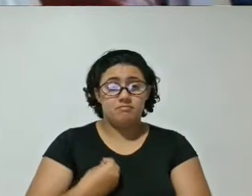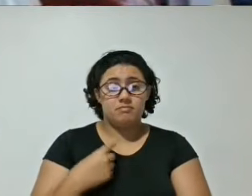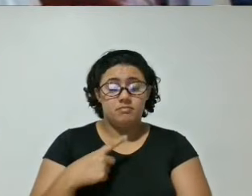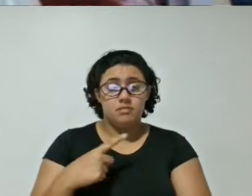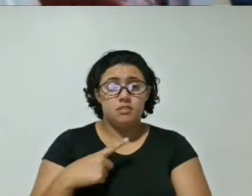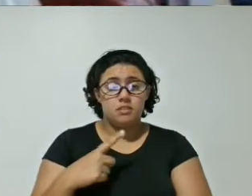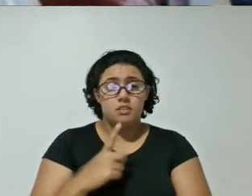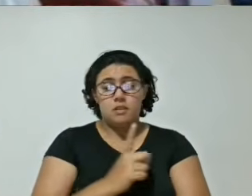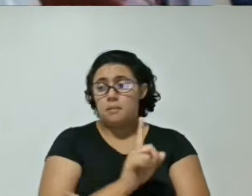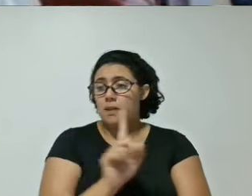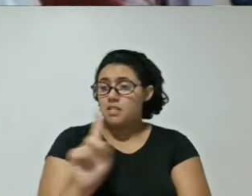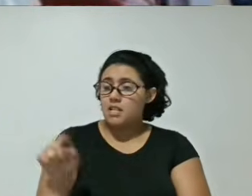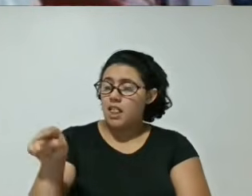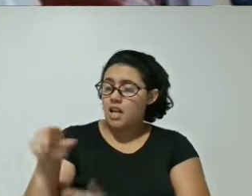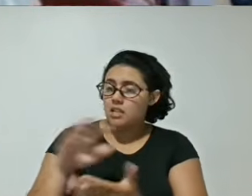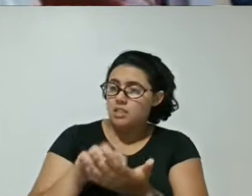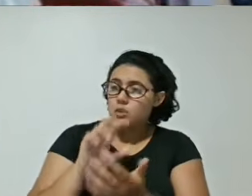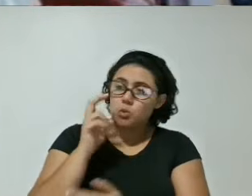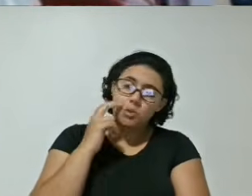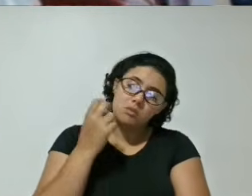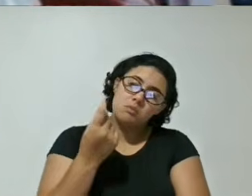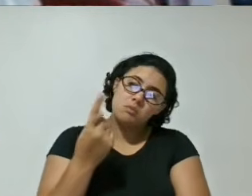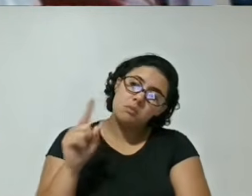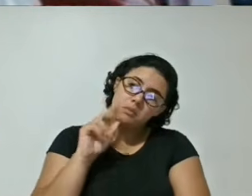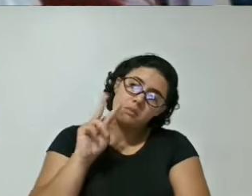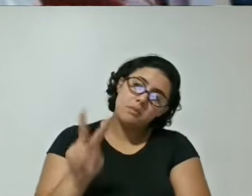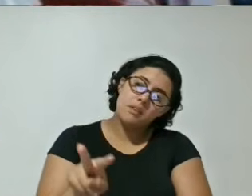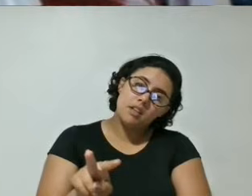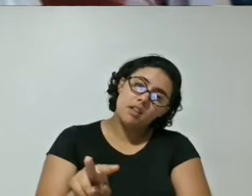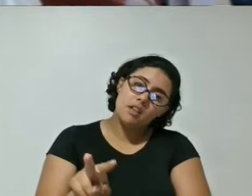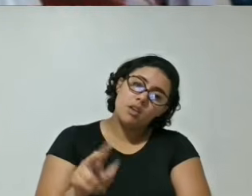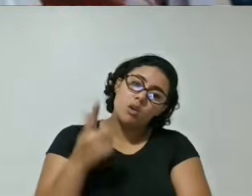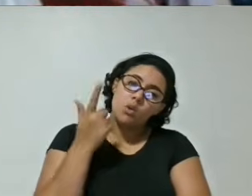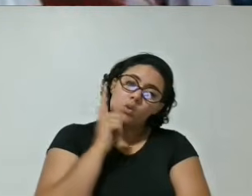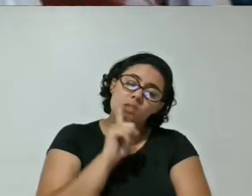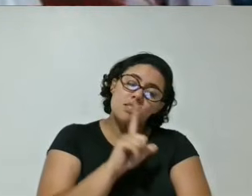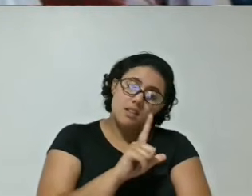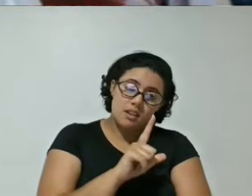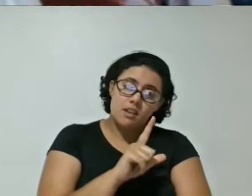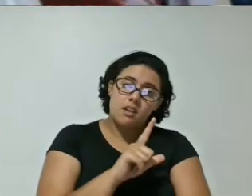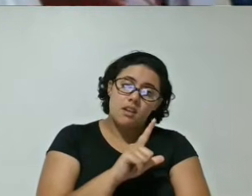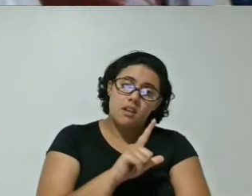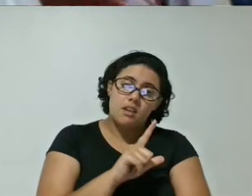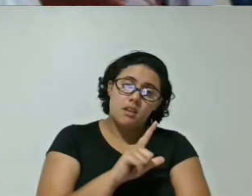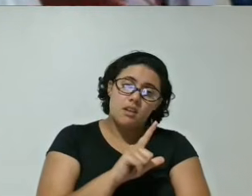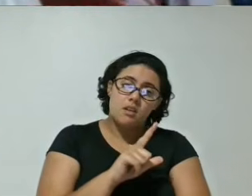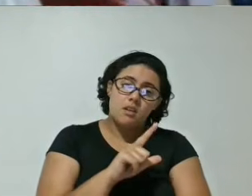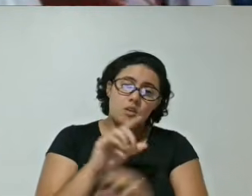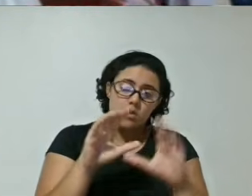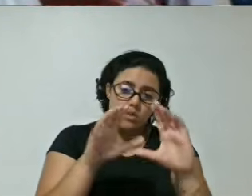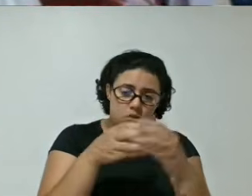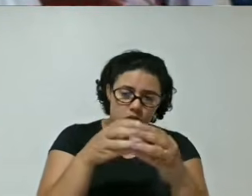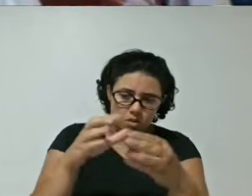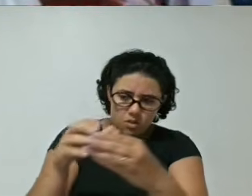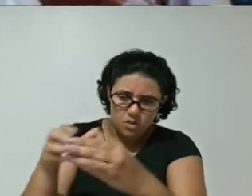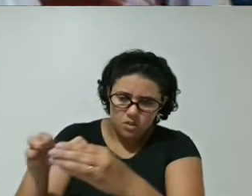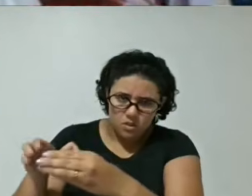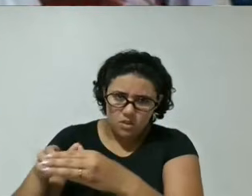hoje em dia, a gente consegue enxergar muitos núcleos